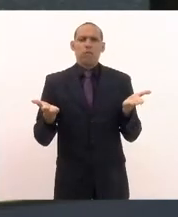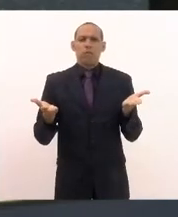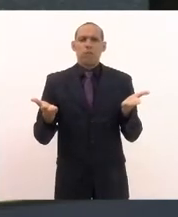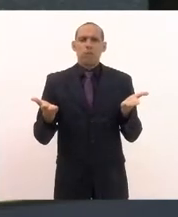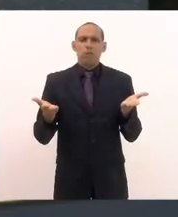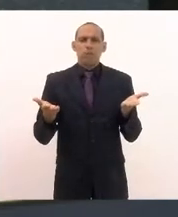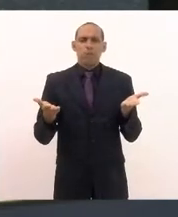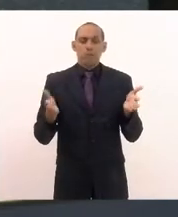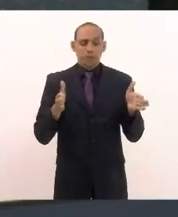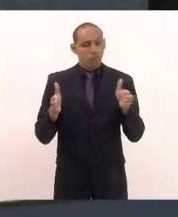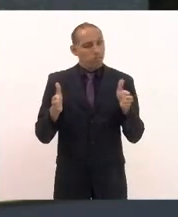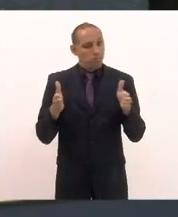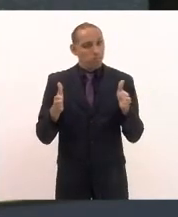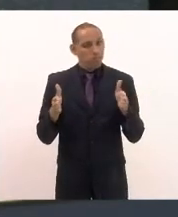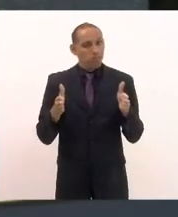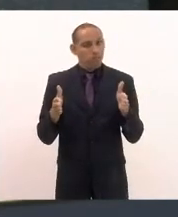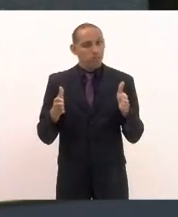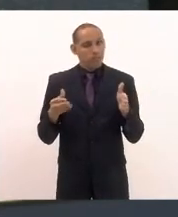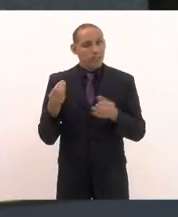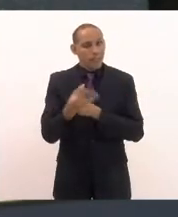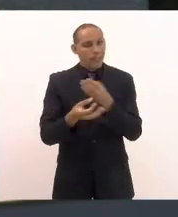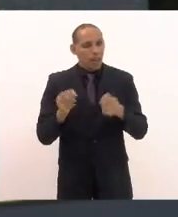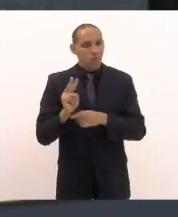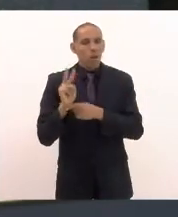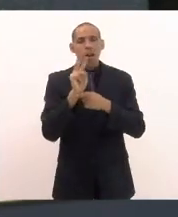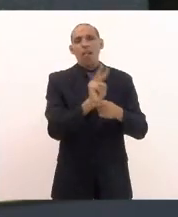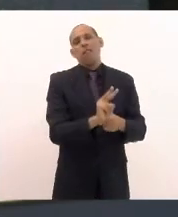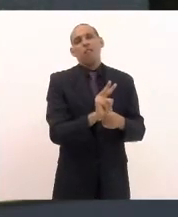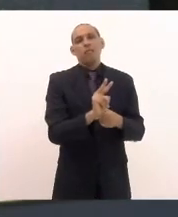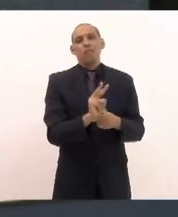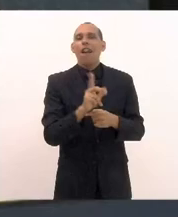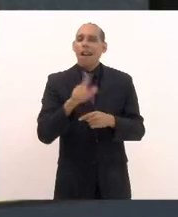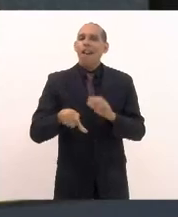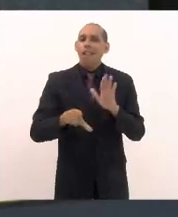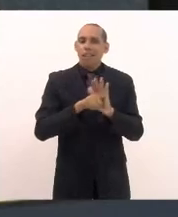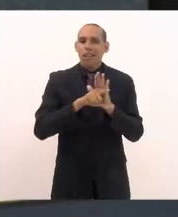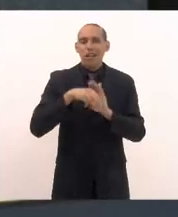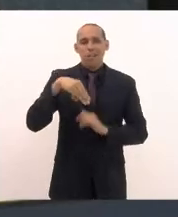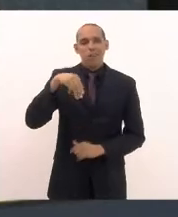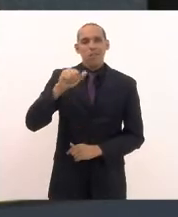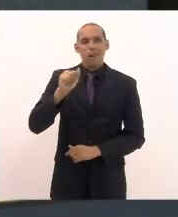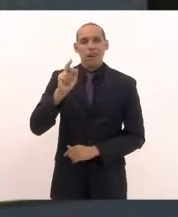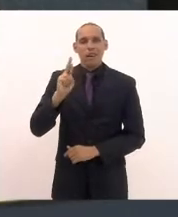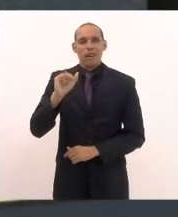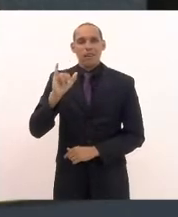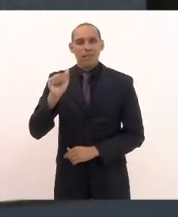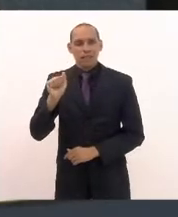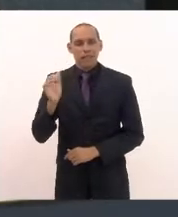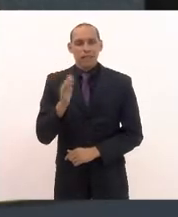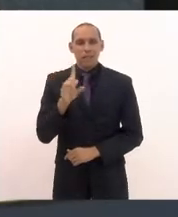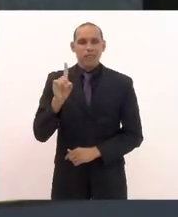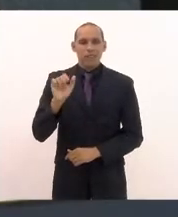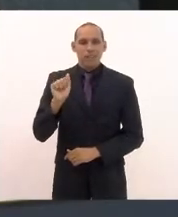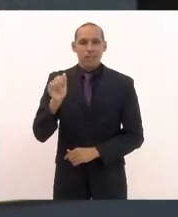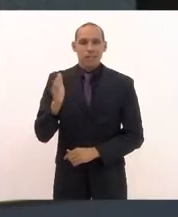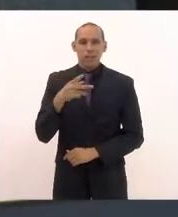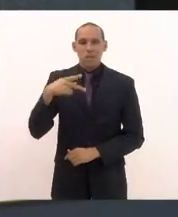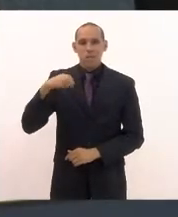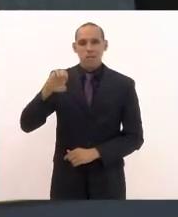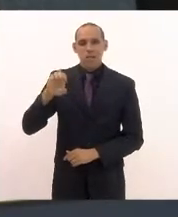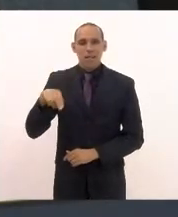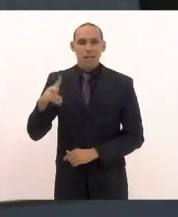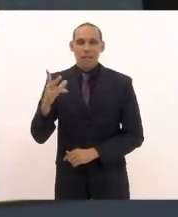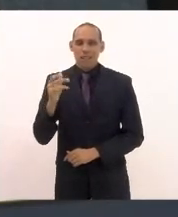ao momento da concessão das medidas protetivas da Lei Maria da Penha. Dizer a Vossa Excelência que é muito